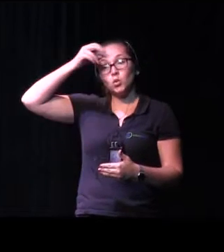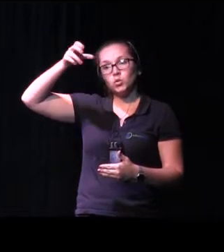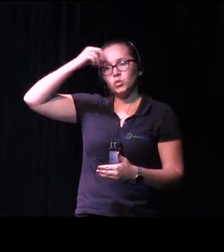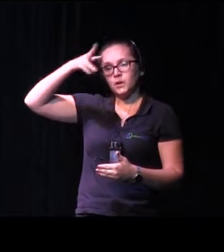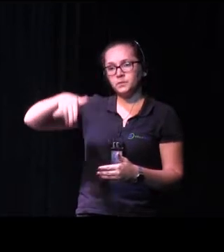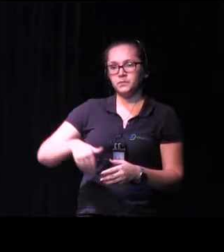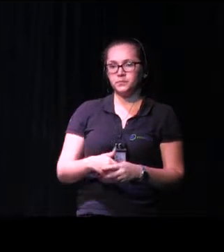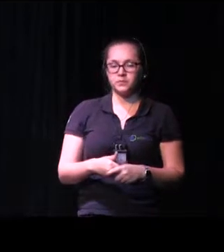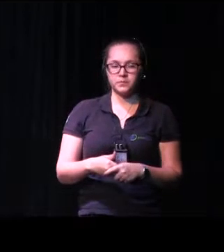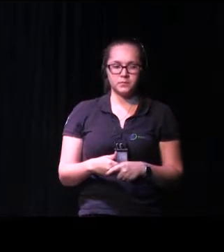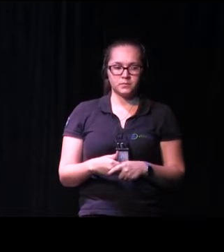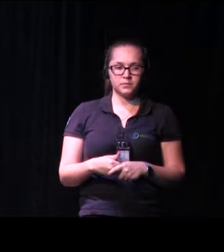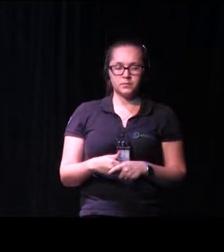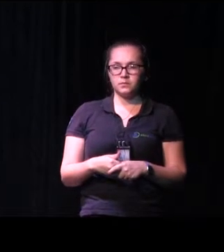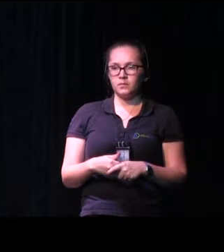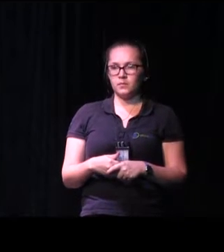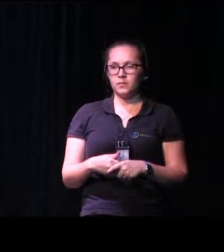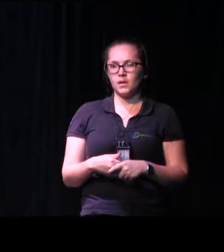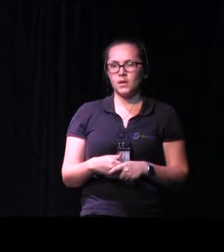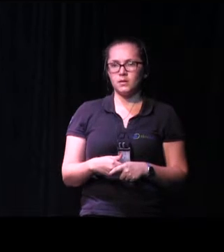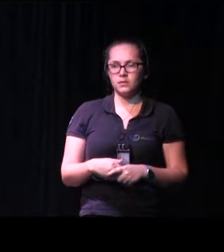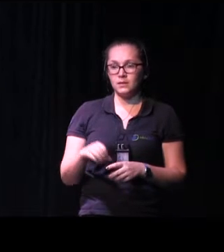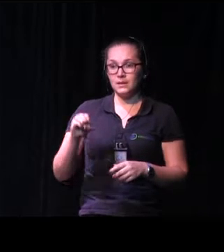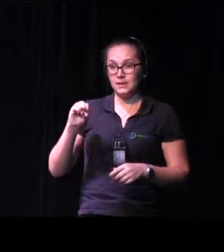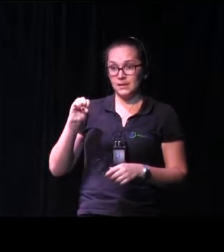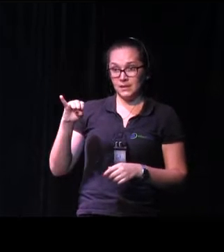começa a ver-se a cultura.